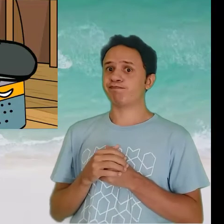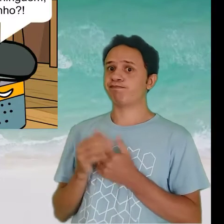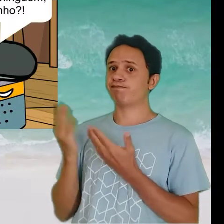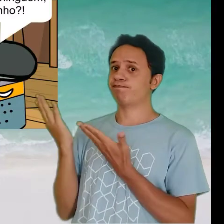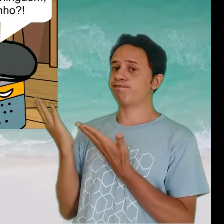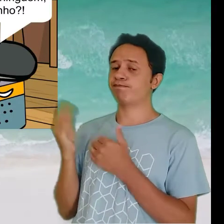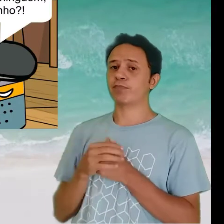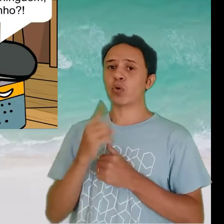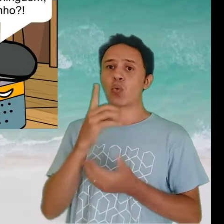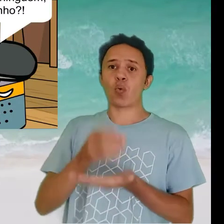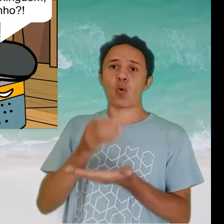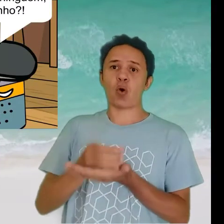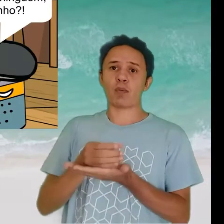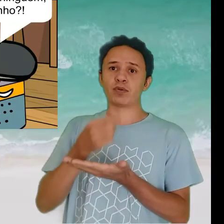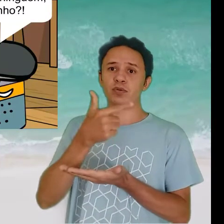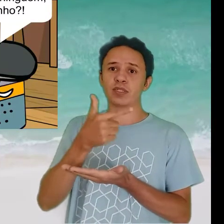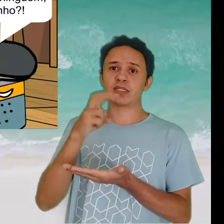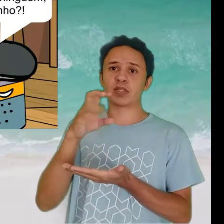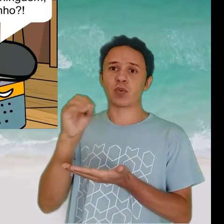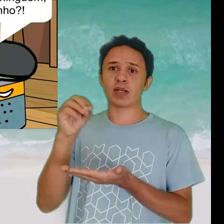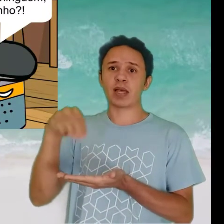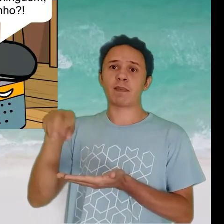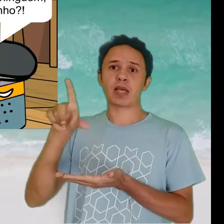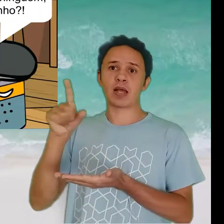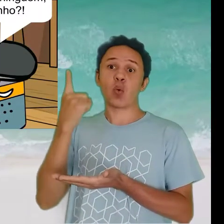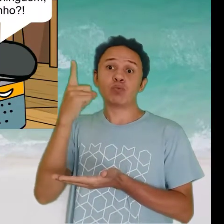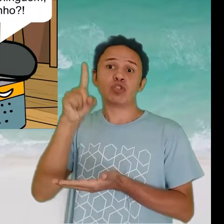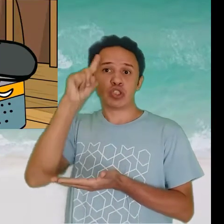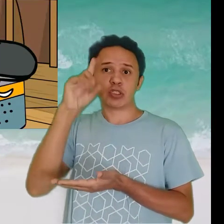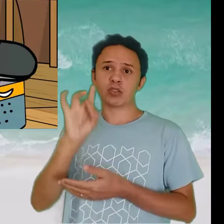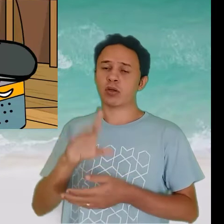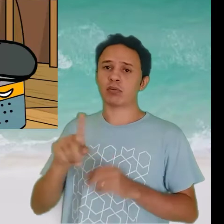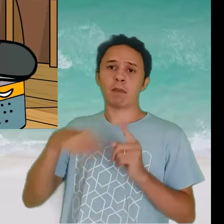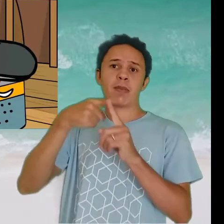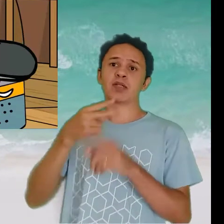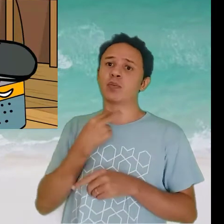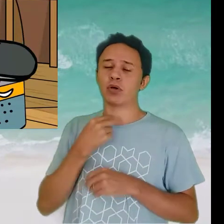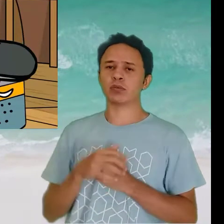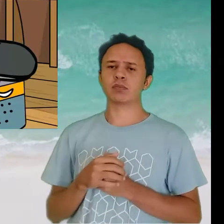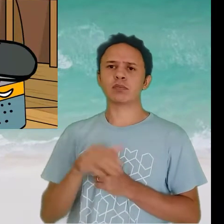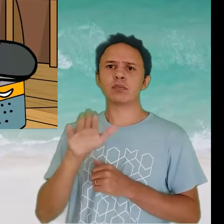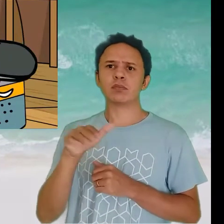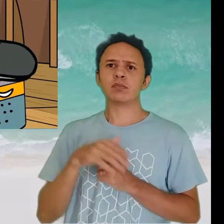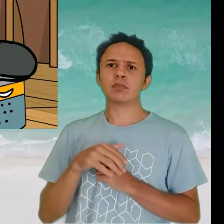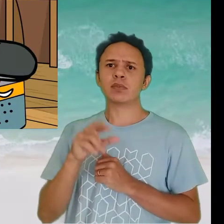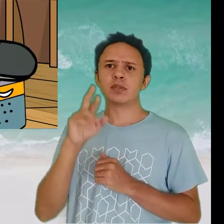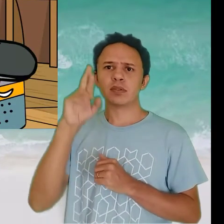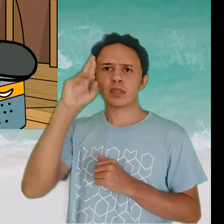Isso aqui. Um copo de 250 ml por dia, nada mais.